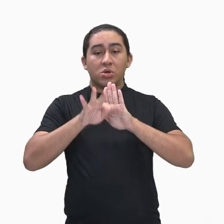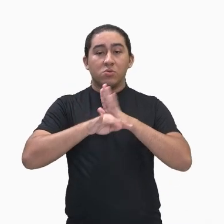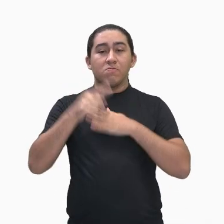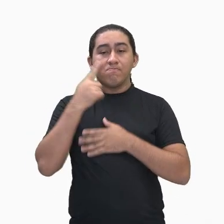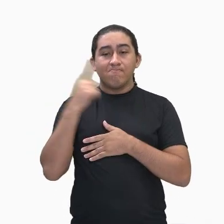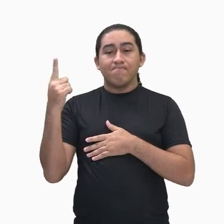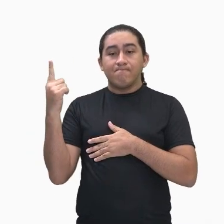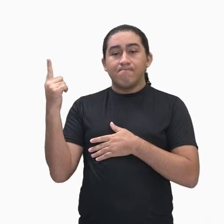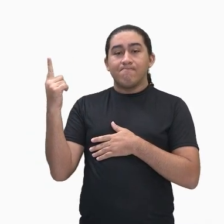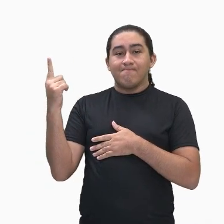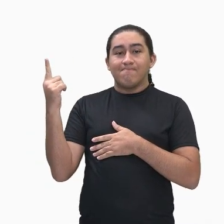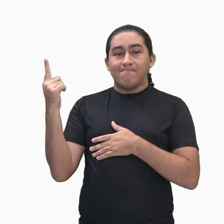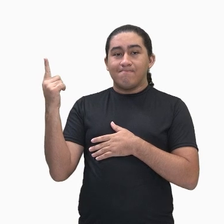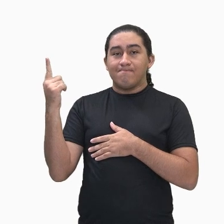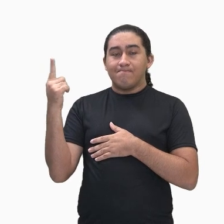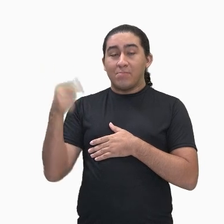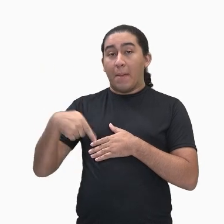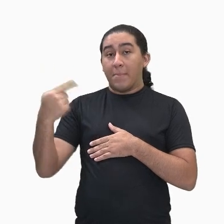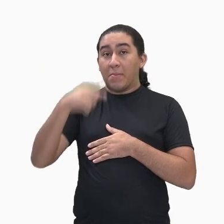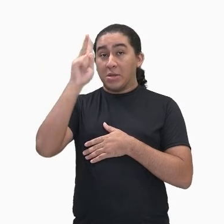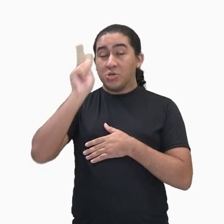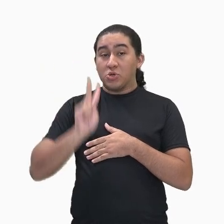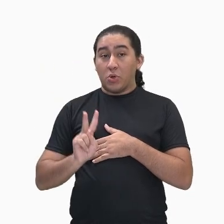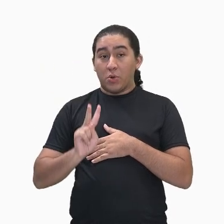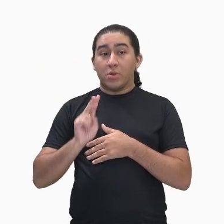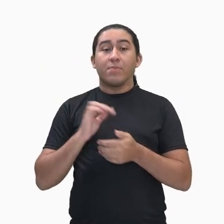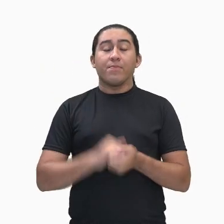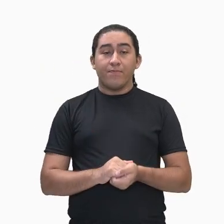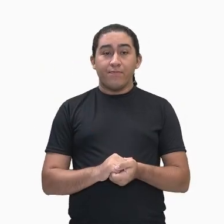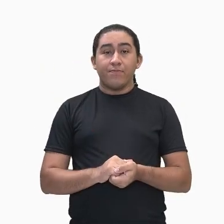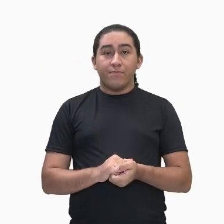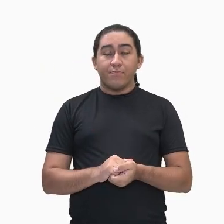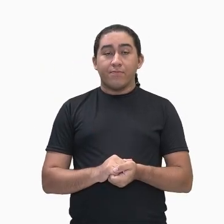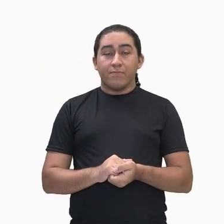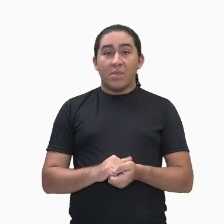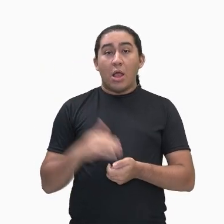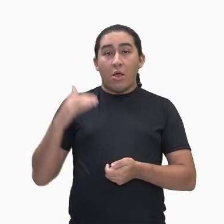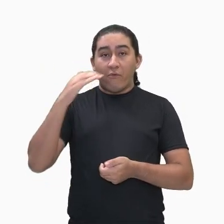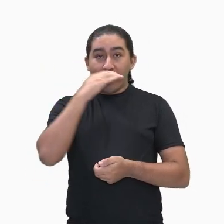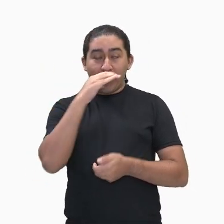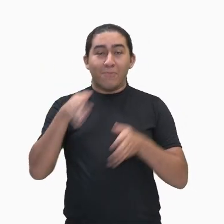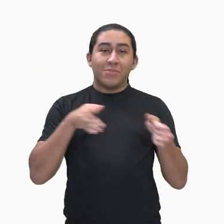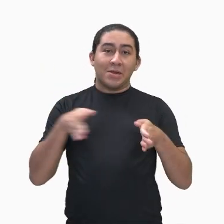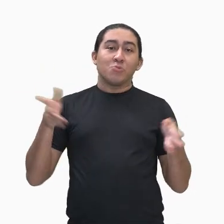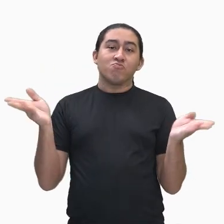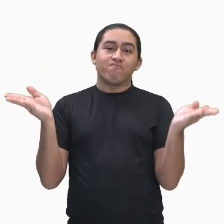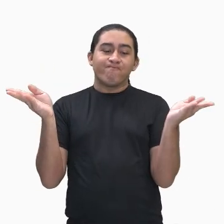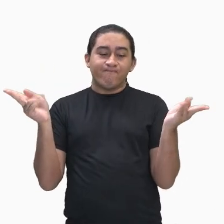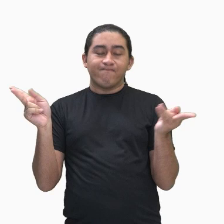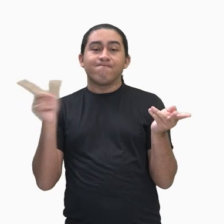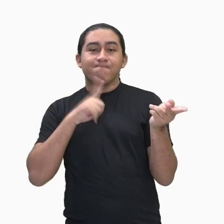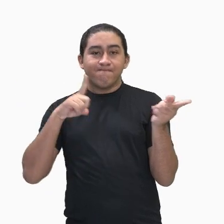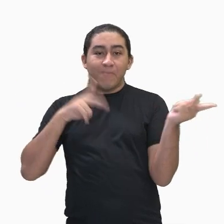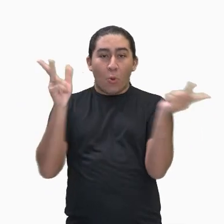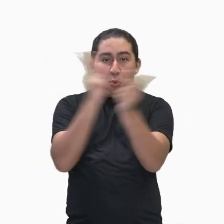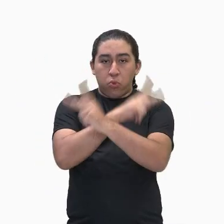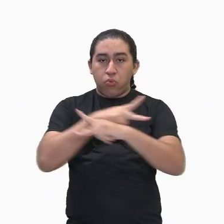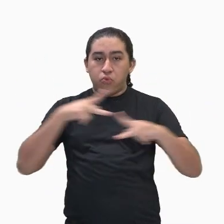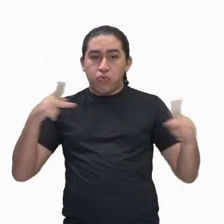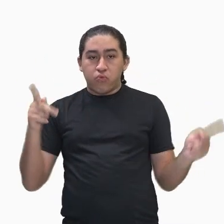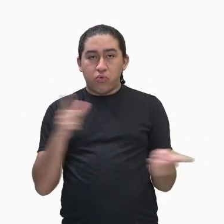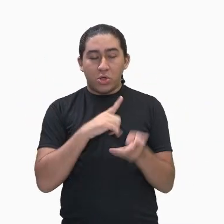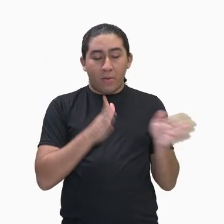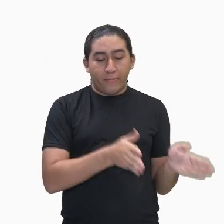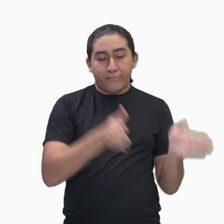chama Primeiras Histórias. Verão e Moranguinhos exigem um capítulo à